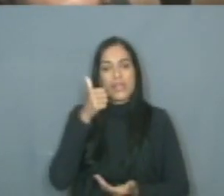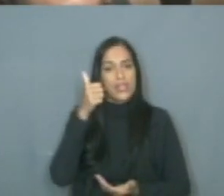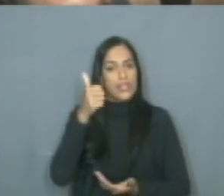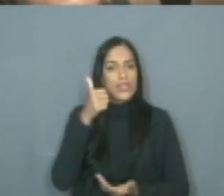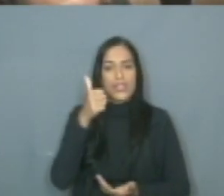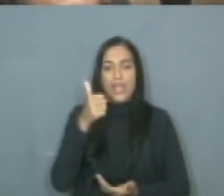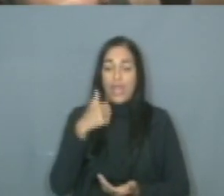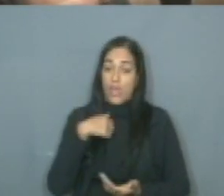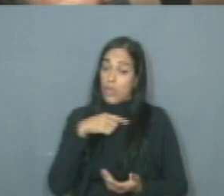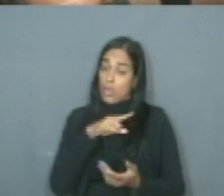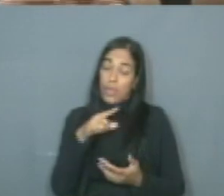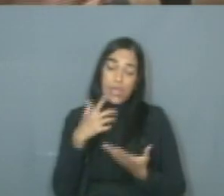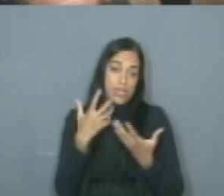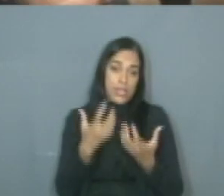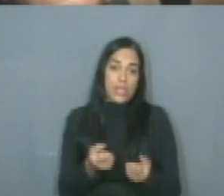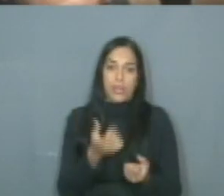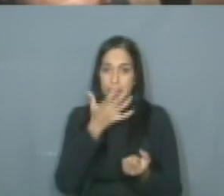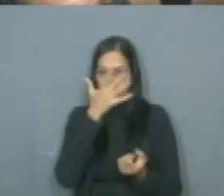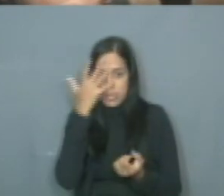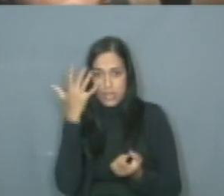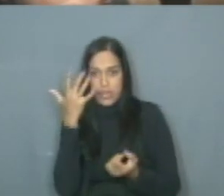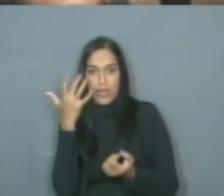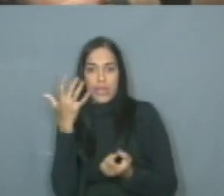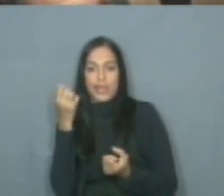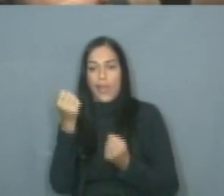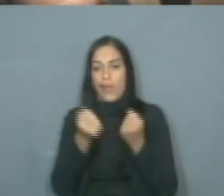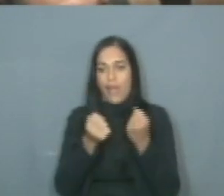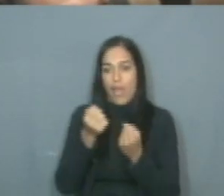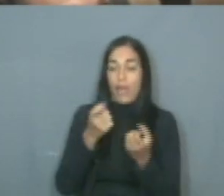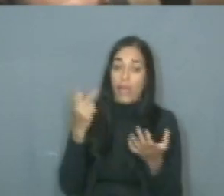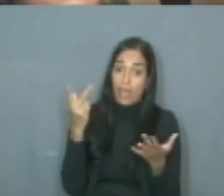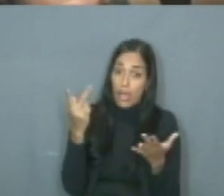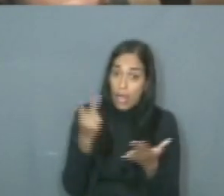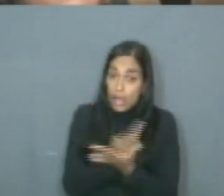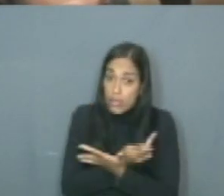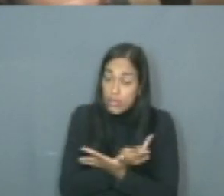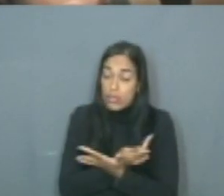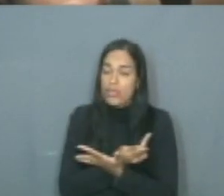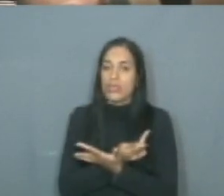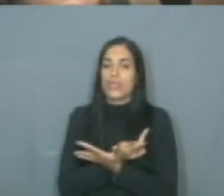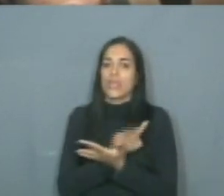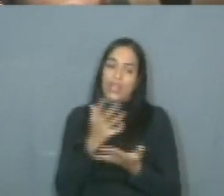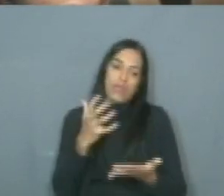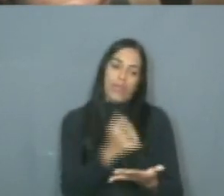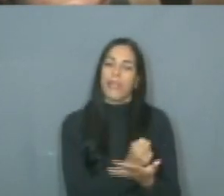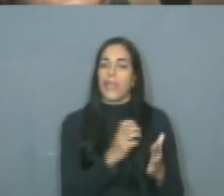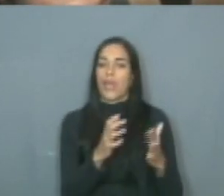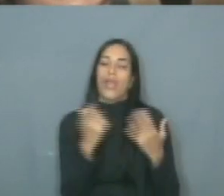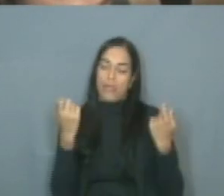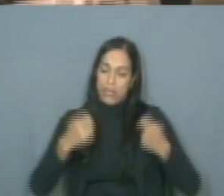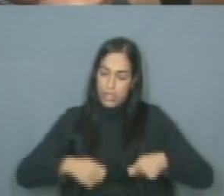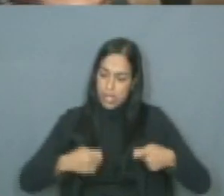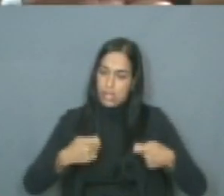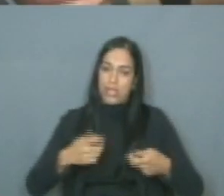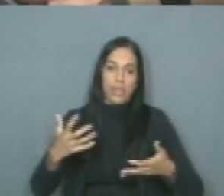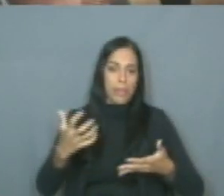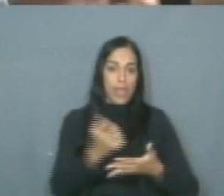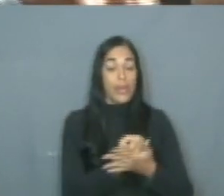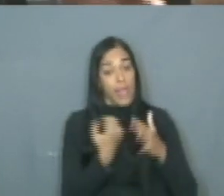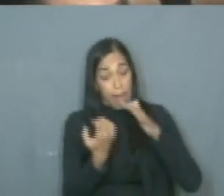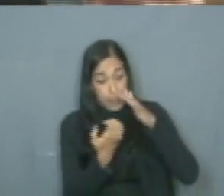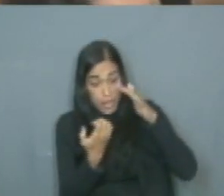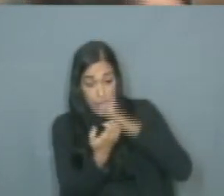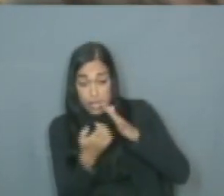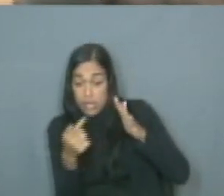não sou favorável que a pessoa esteja com o carro errado e ele não seja guinchado. Eu acho que ele tem que ser guinchado. E a empresa que